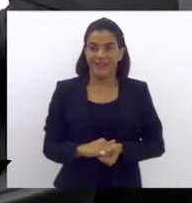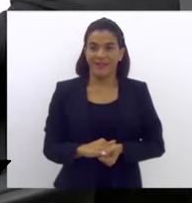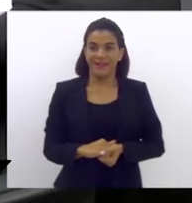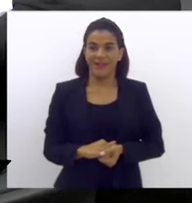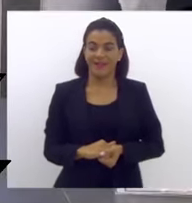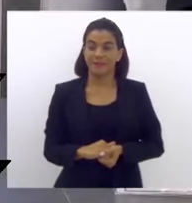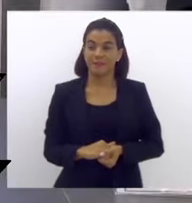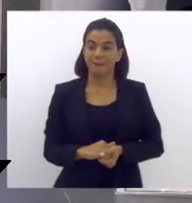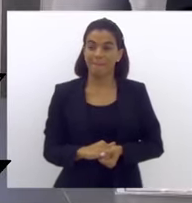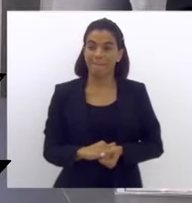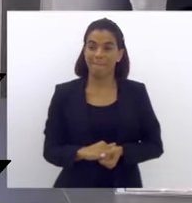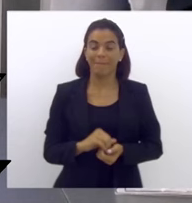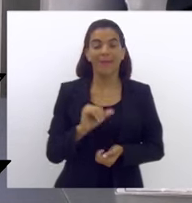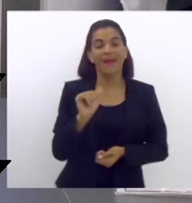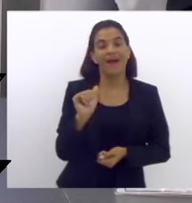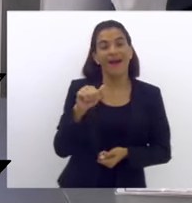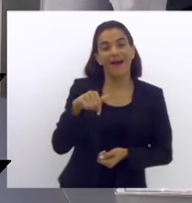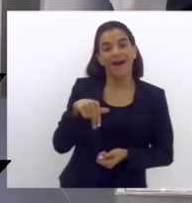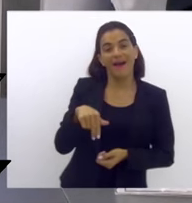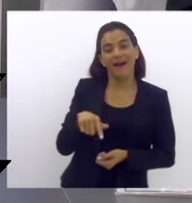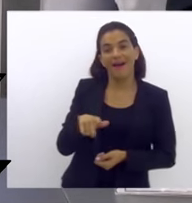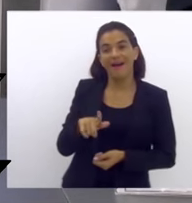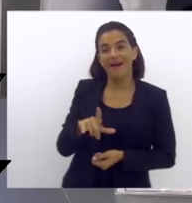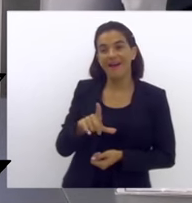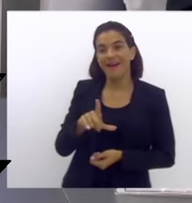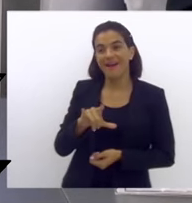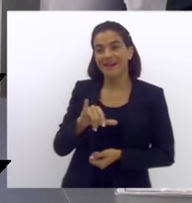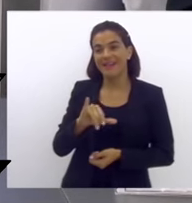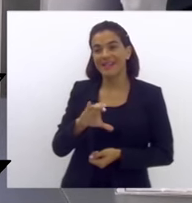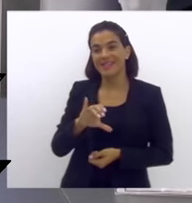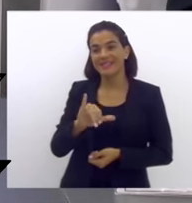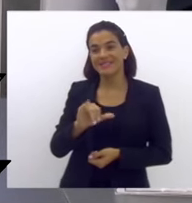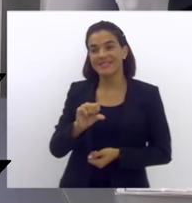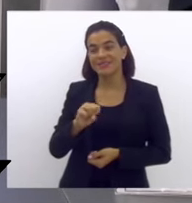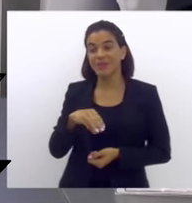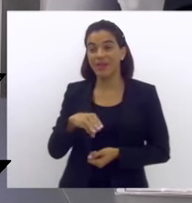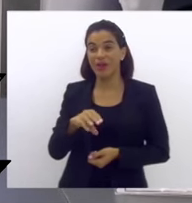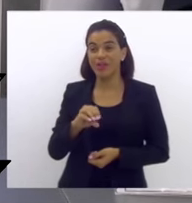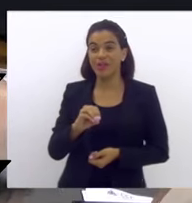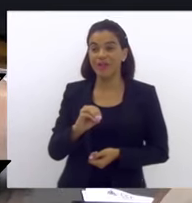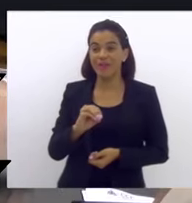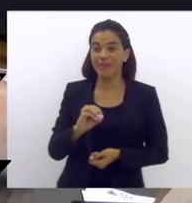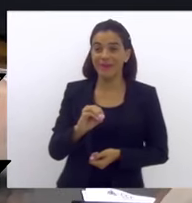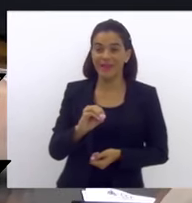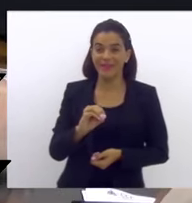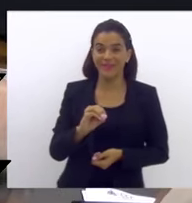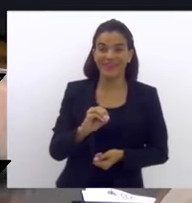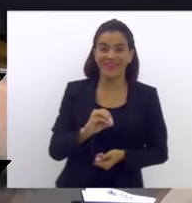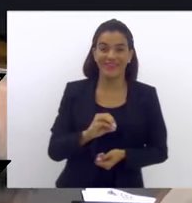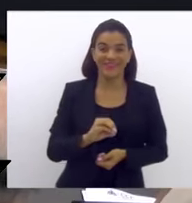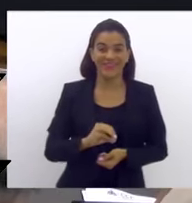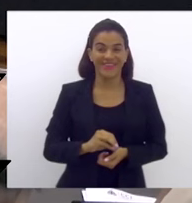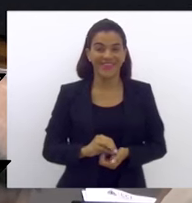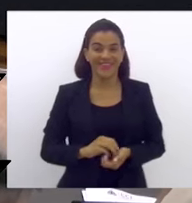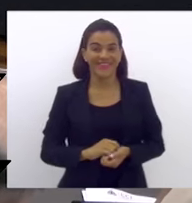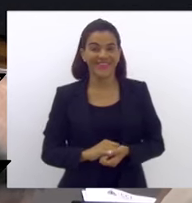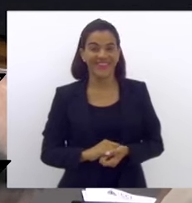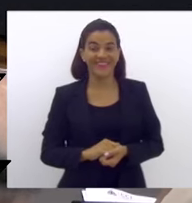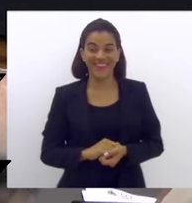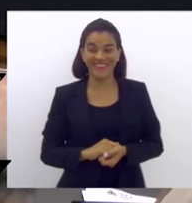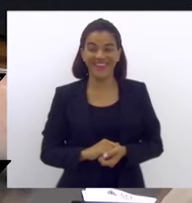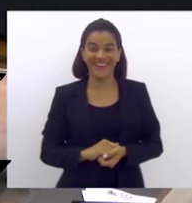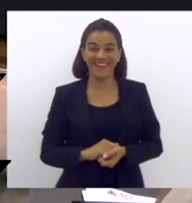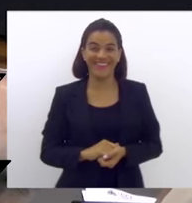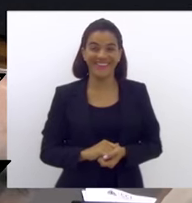esse esse anglicismo V excelência permite não esse é esse esse eu não esse eu permito porque uma das boas